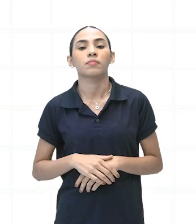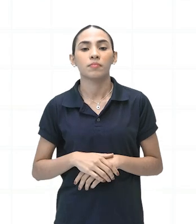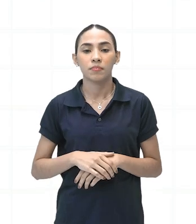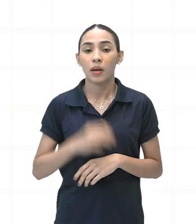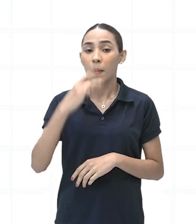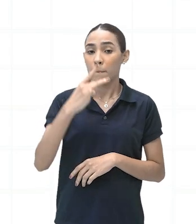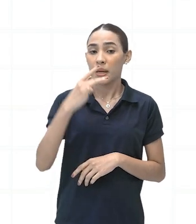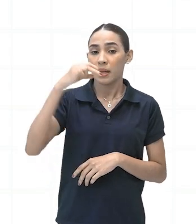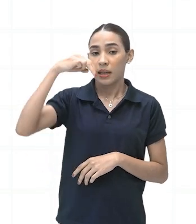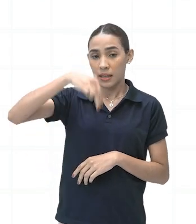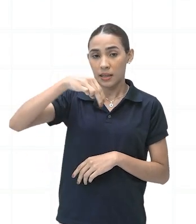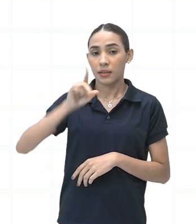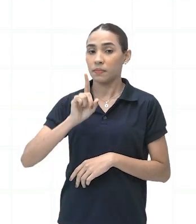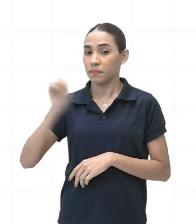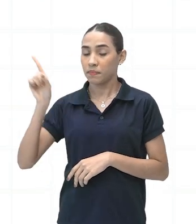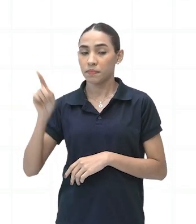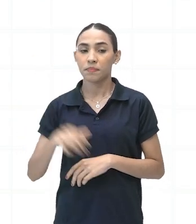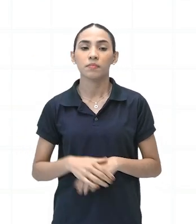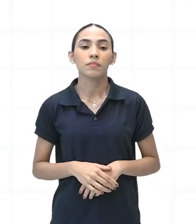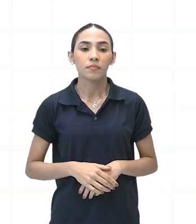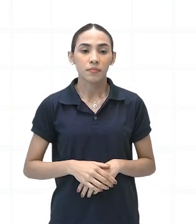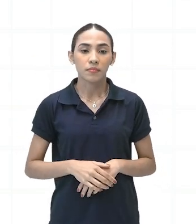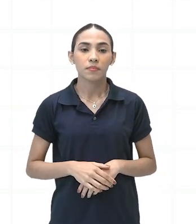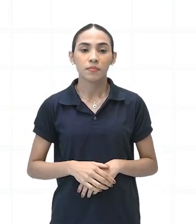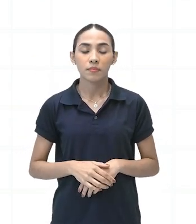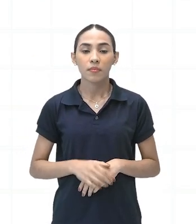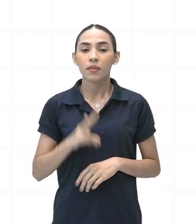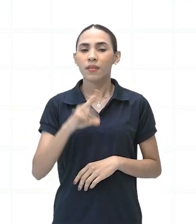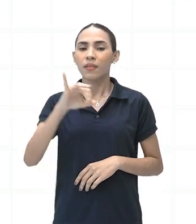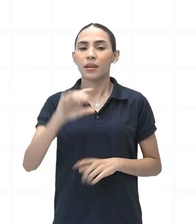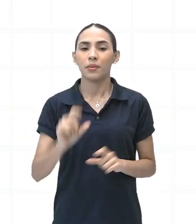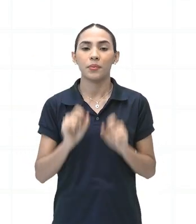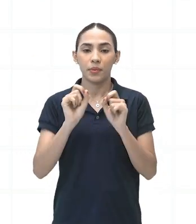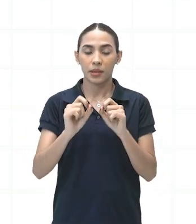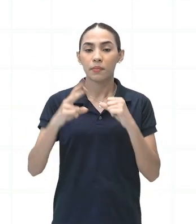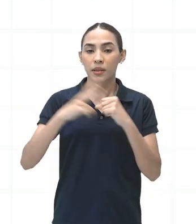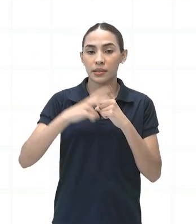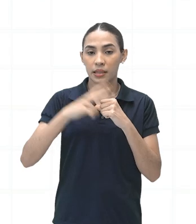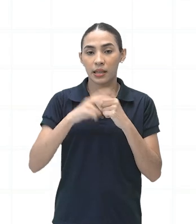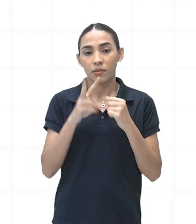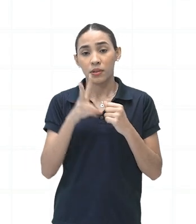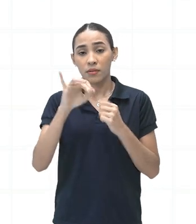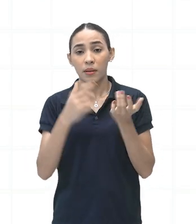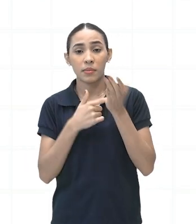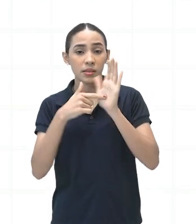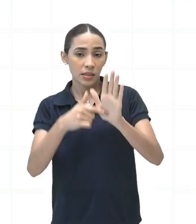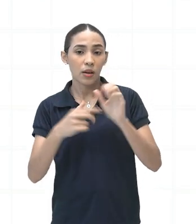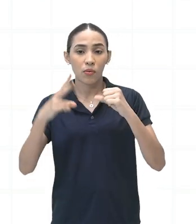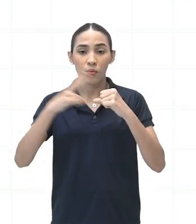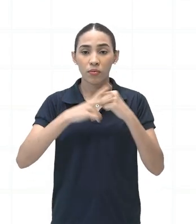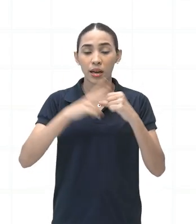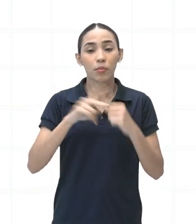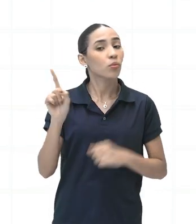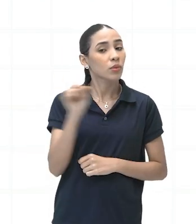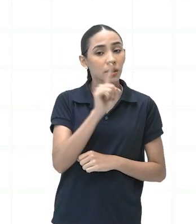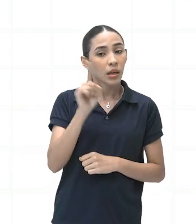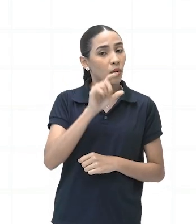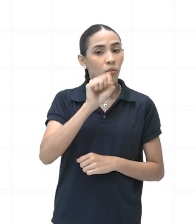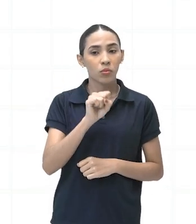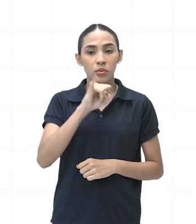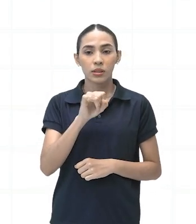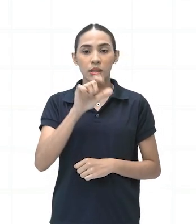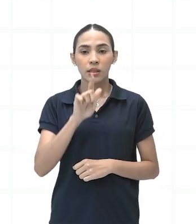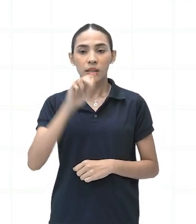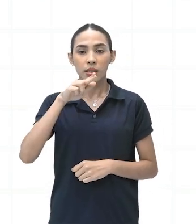a sigla PN, né, de predicado nominal, ele vai ser aquele predicado que apresenta o verbo não